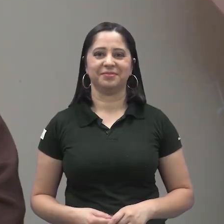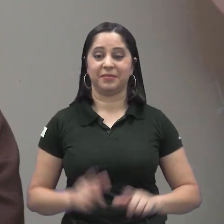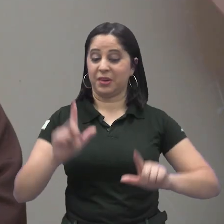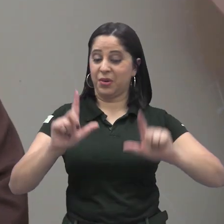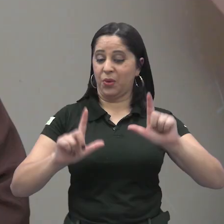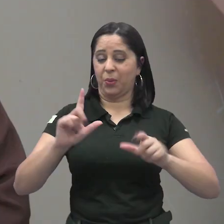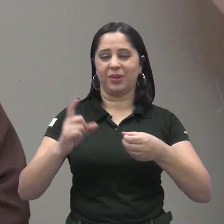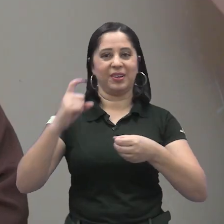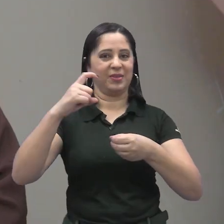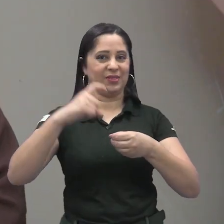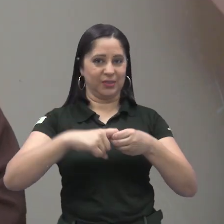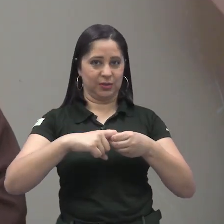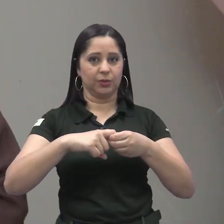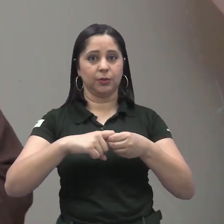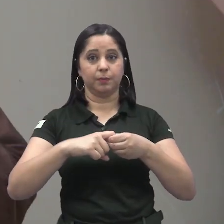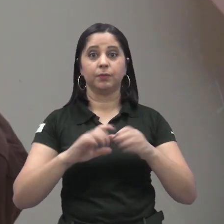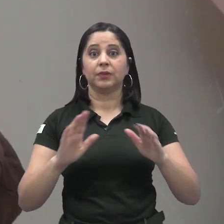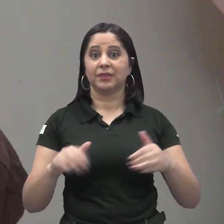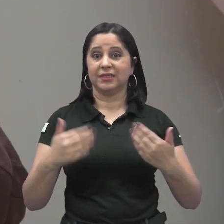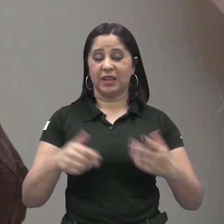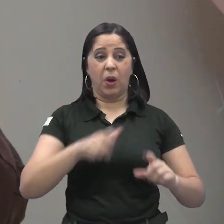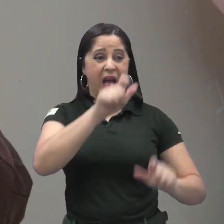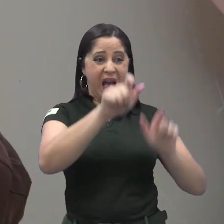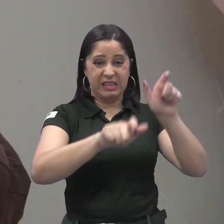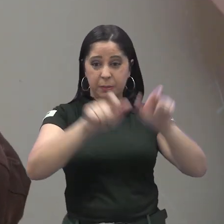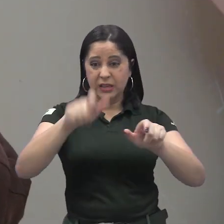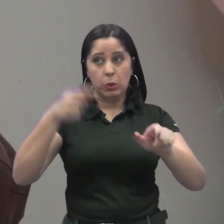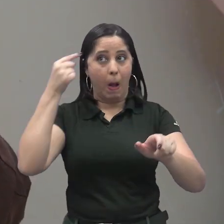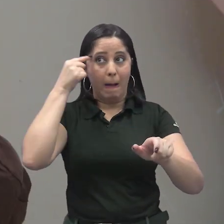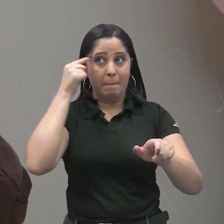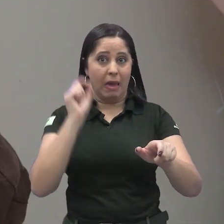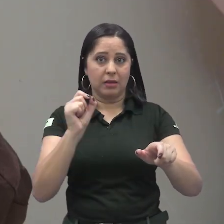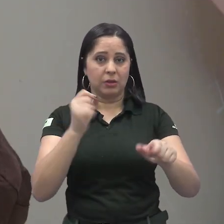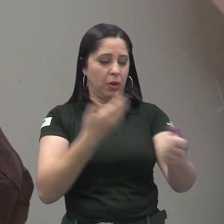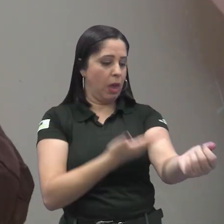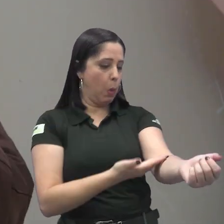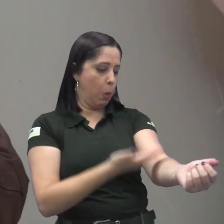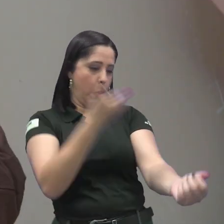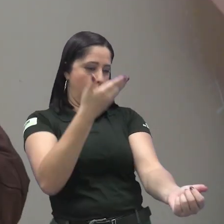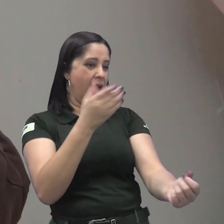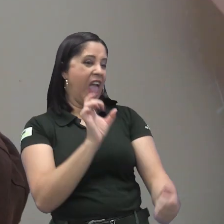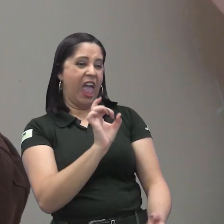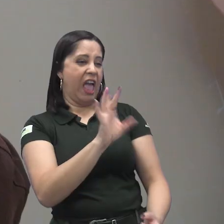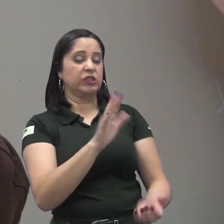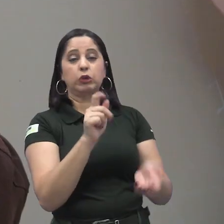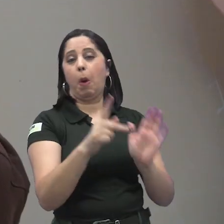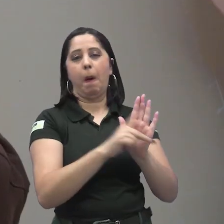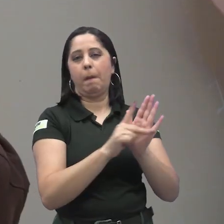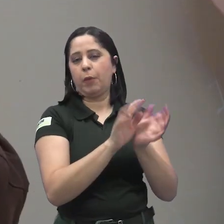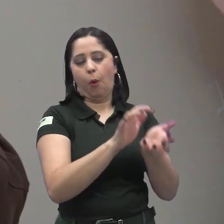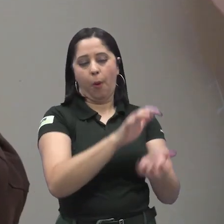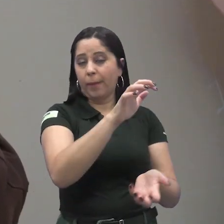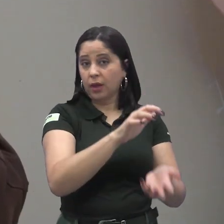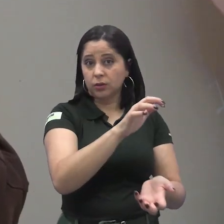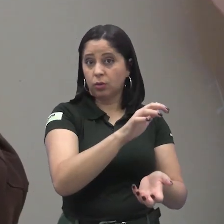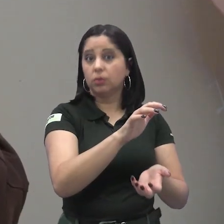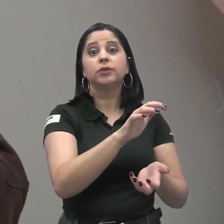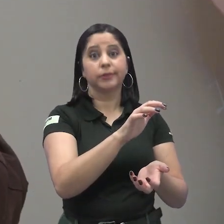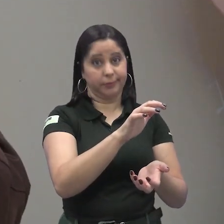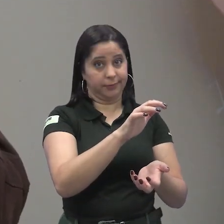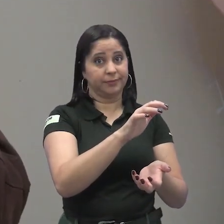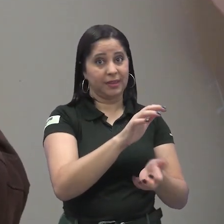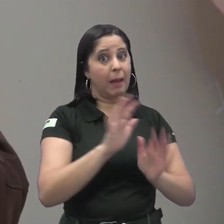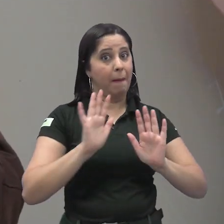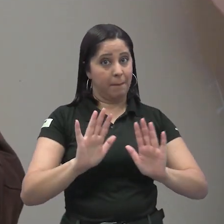De volta com o De Bem com Você. Ao contrário do que muita gente acredita, a hipertensão não é exclusividade de pessoas mais velhas não,